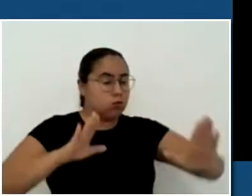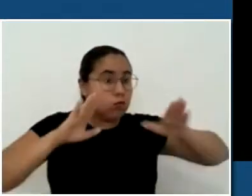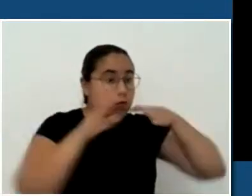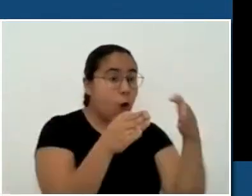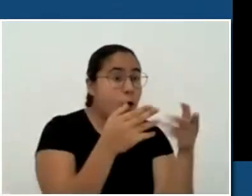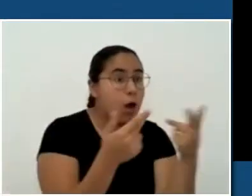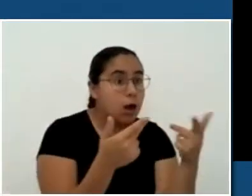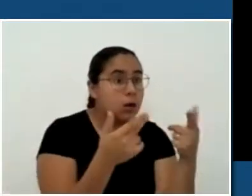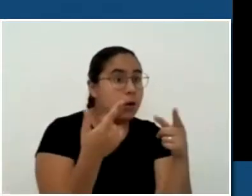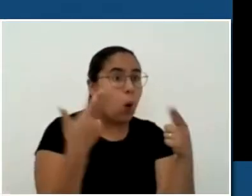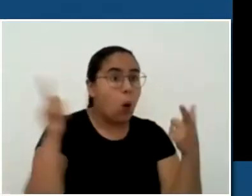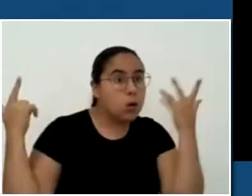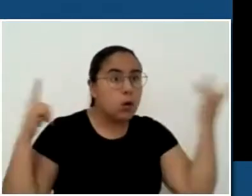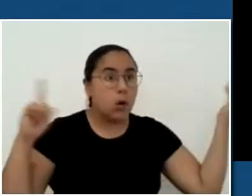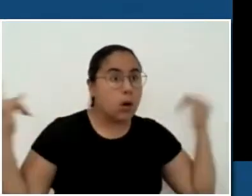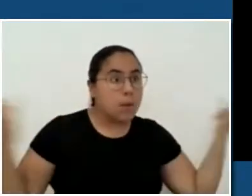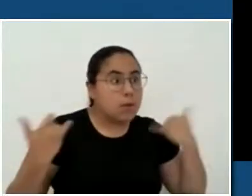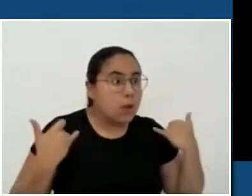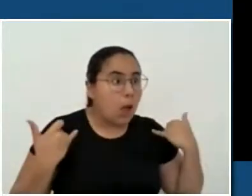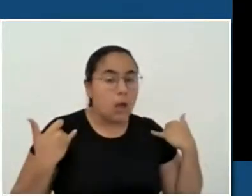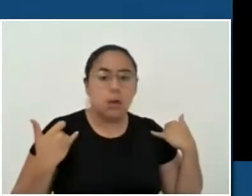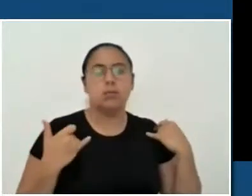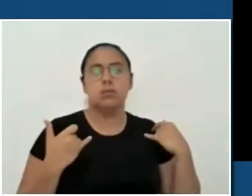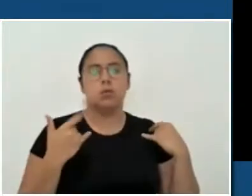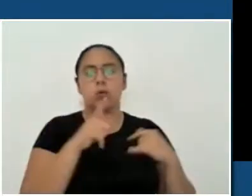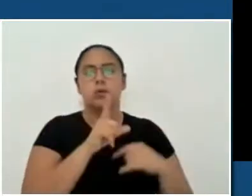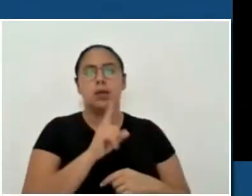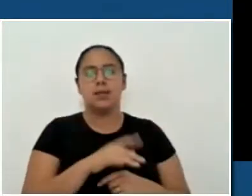quando é pequeno, a mãe fala, ele parece surdo.